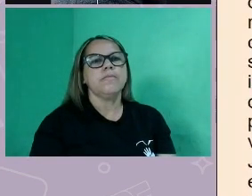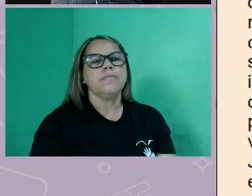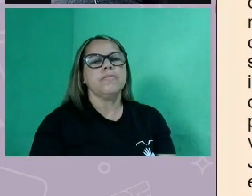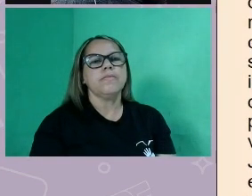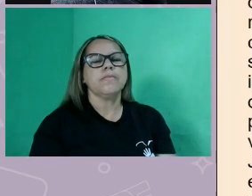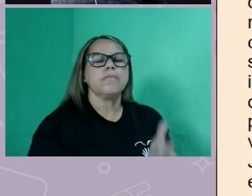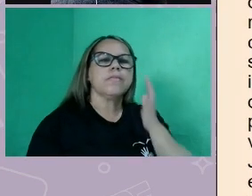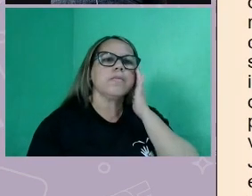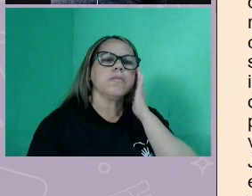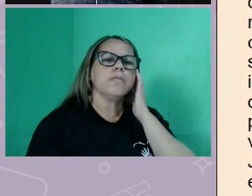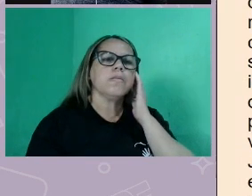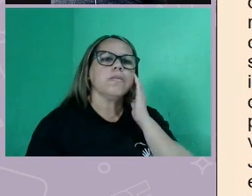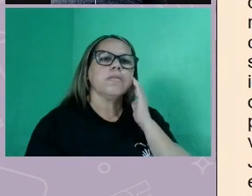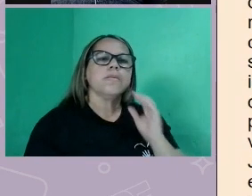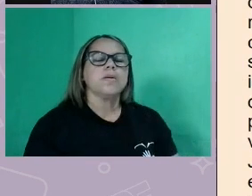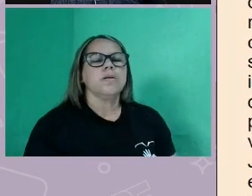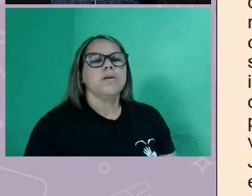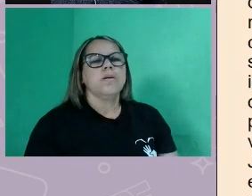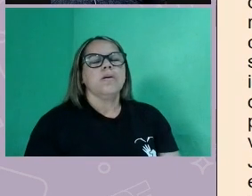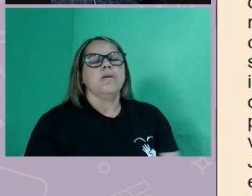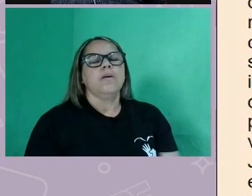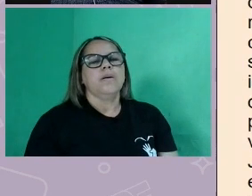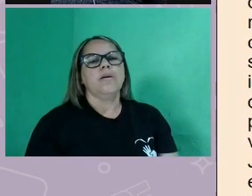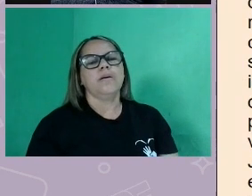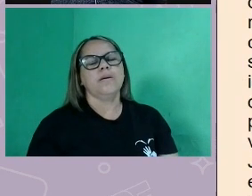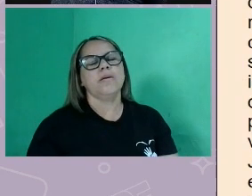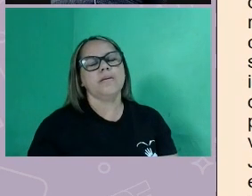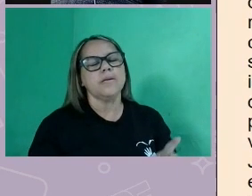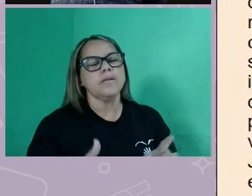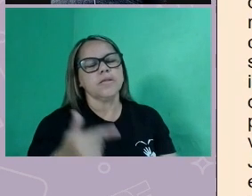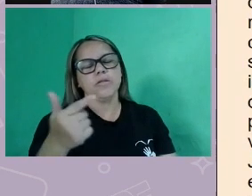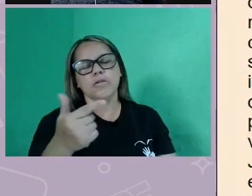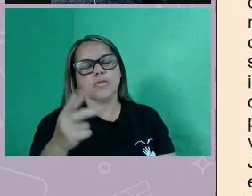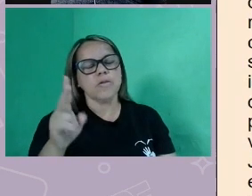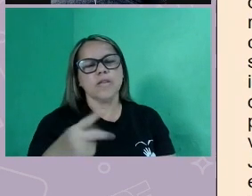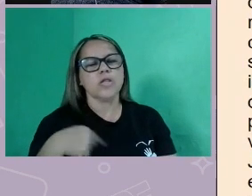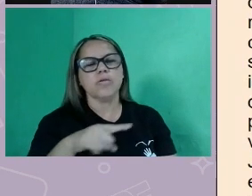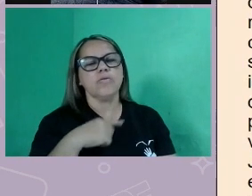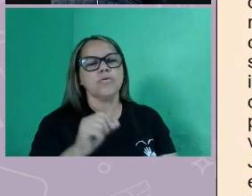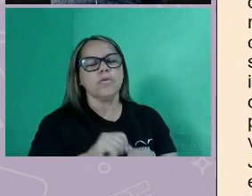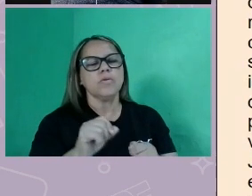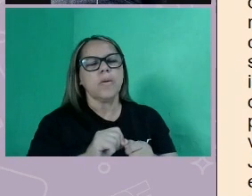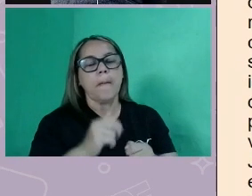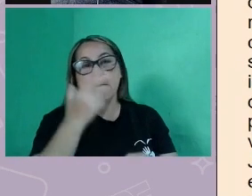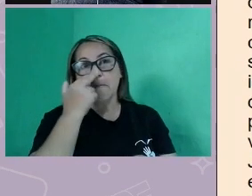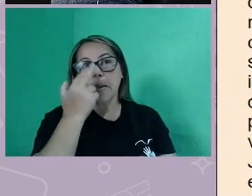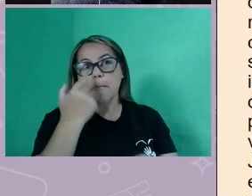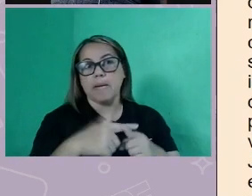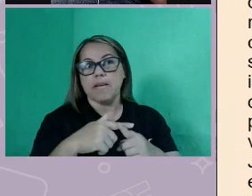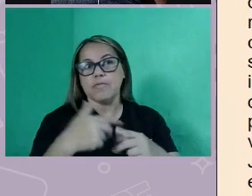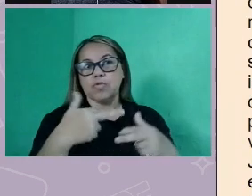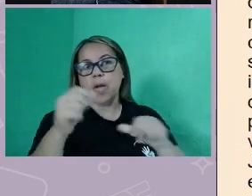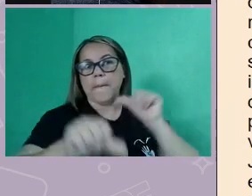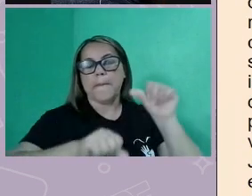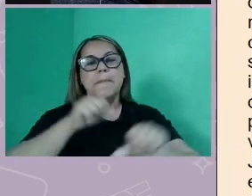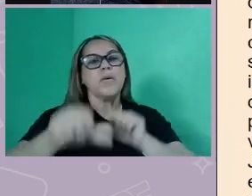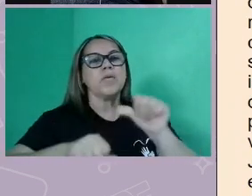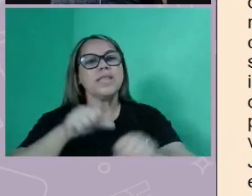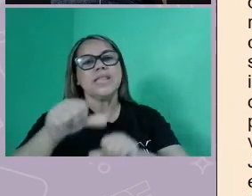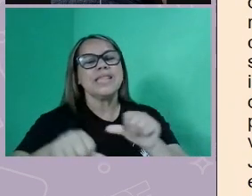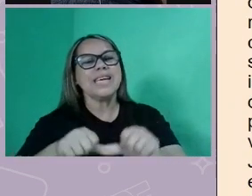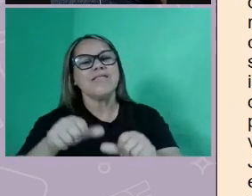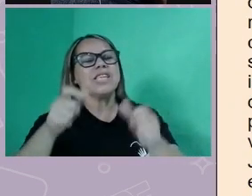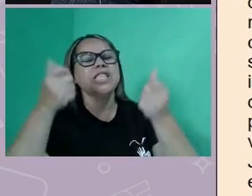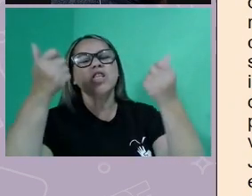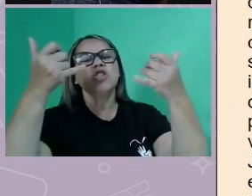dia pois na segunda vez não somos os mesmos e também as águas mudaram Heráclito está falando